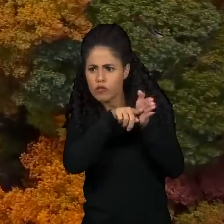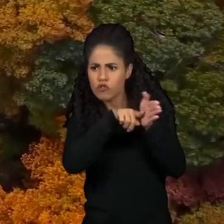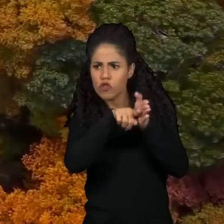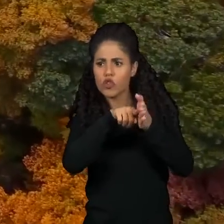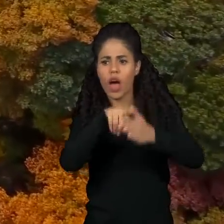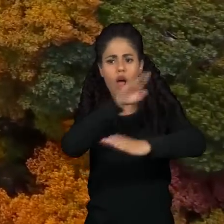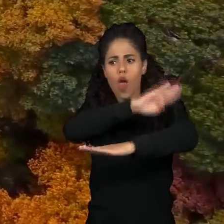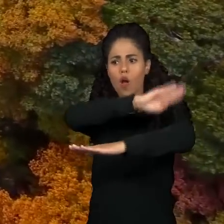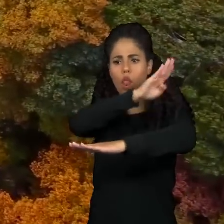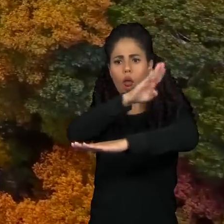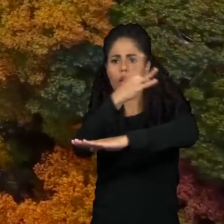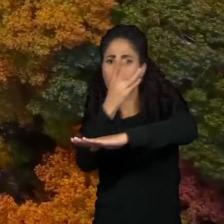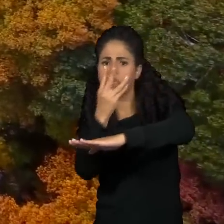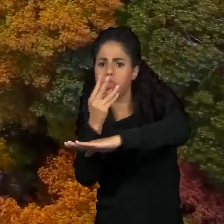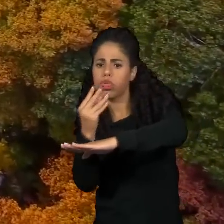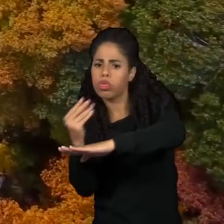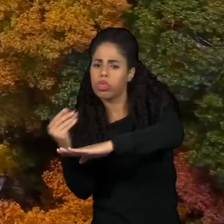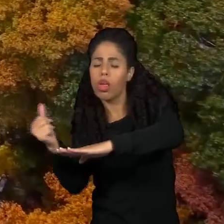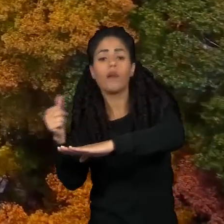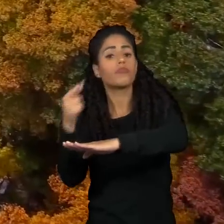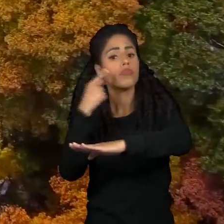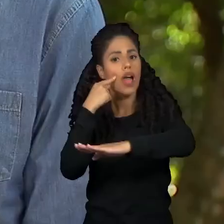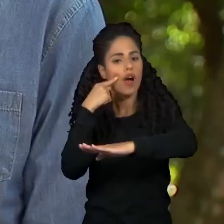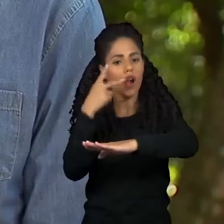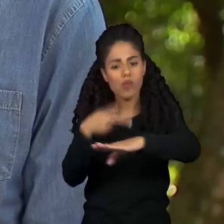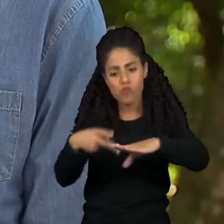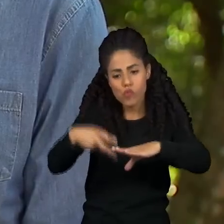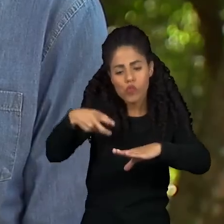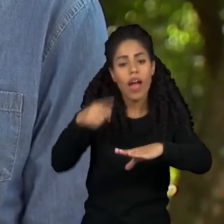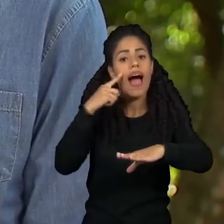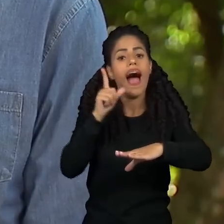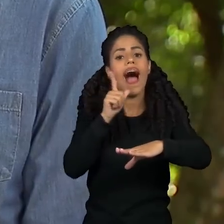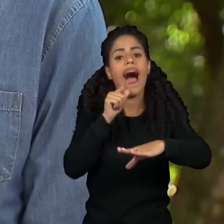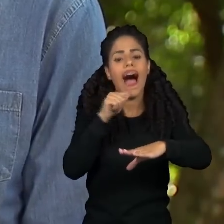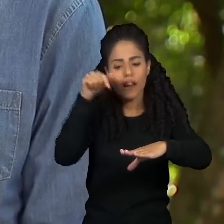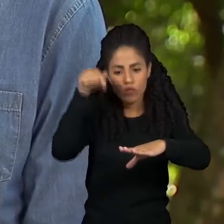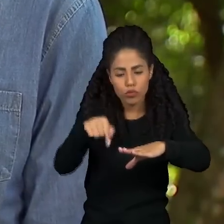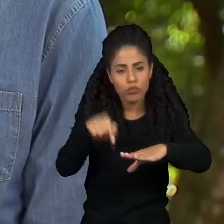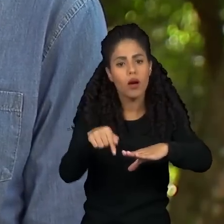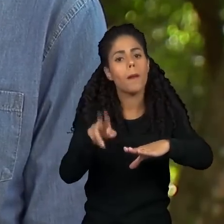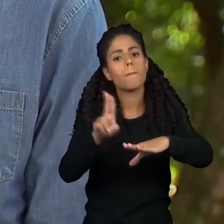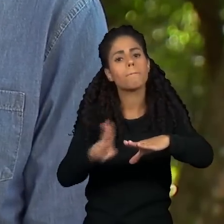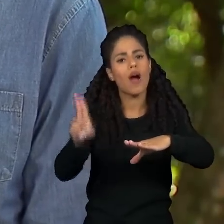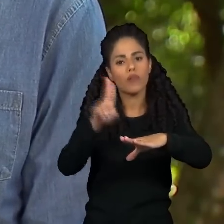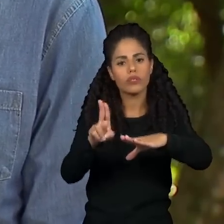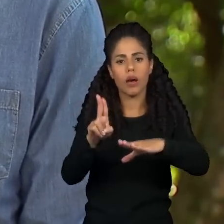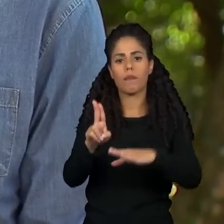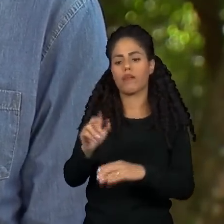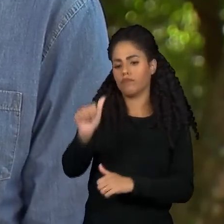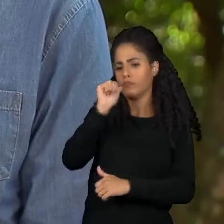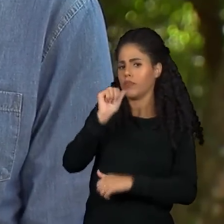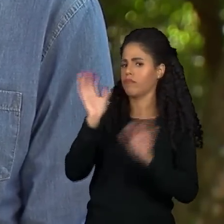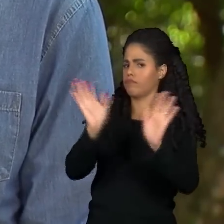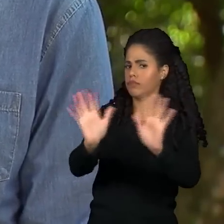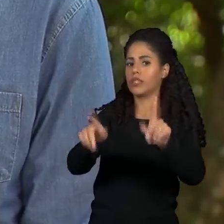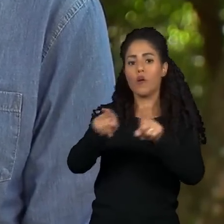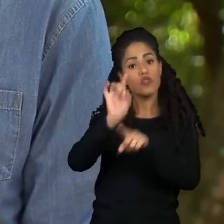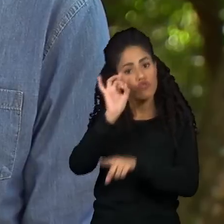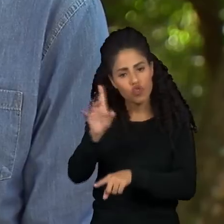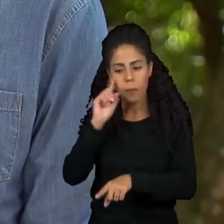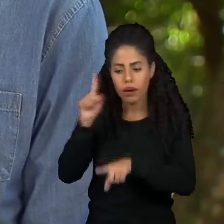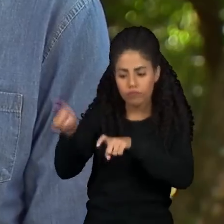freático. A maior parte da água que é extraída do subsolo não é usada para abastecimento humano, como a gente imagina, mas sim para a